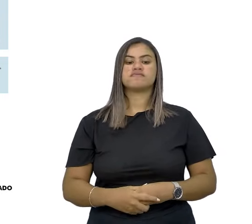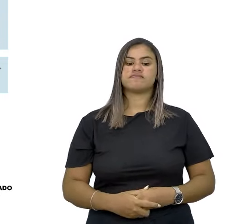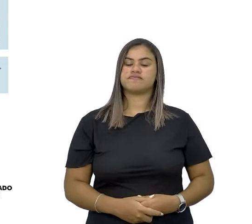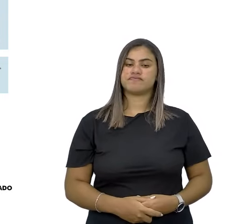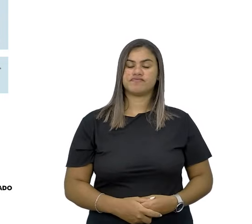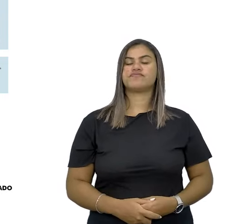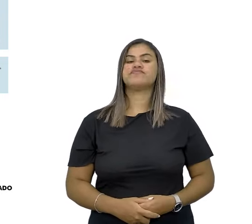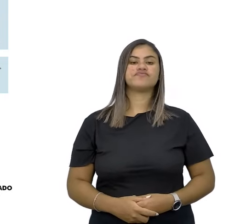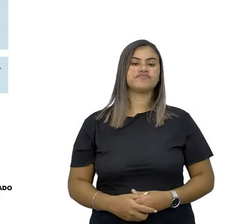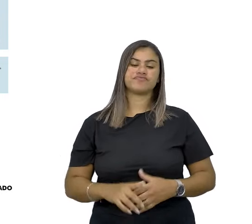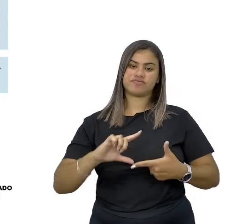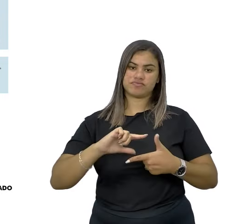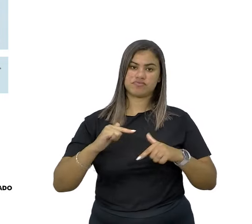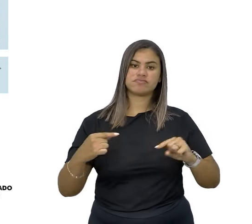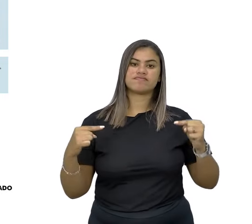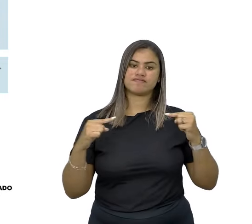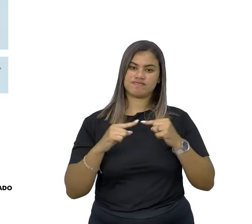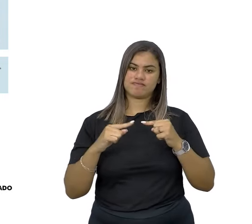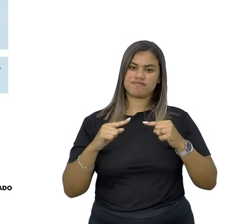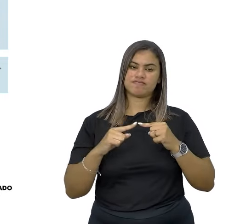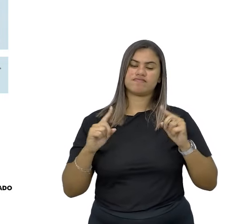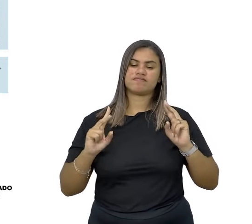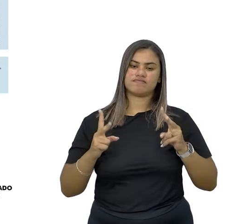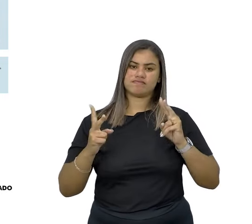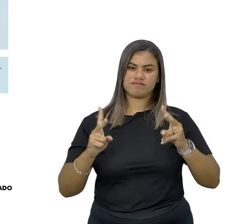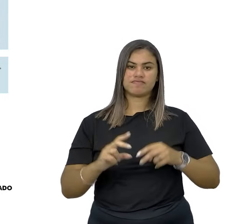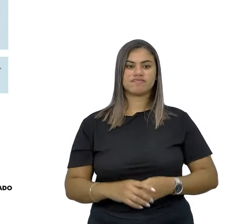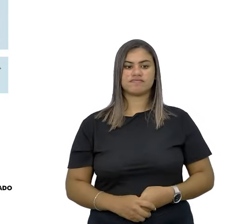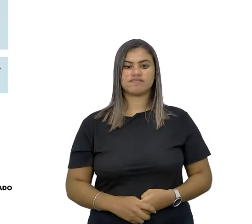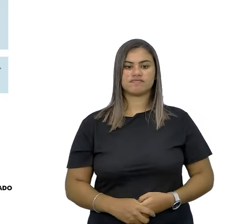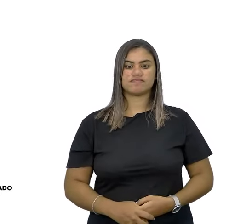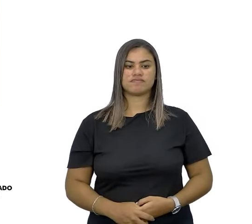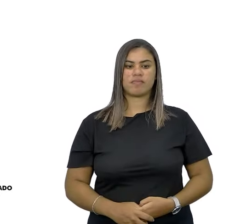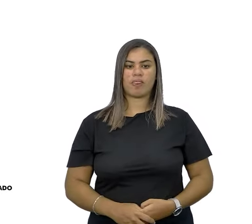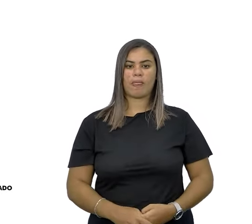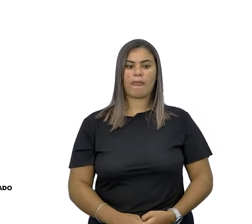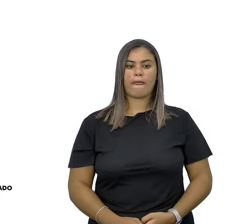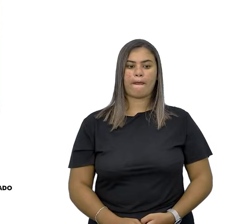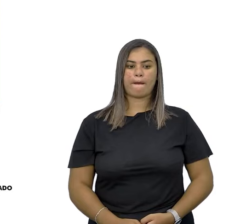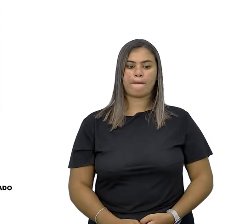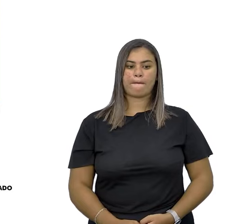está muito envolvida dentro dessas provas. Bom, pode passar?